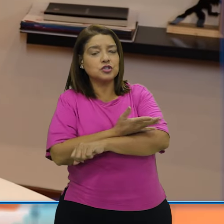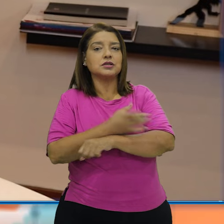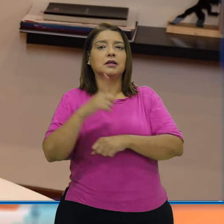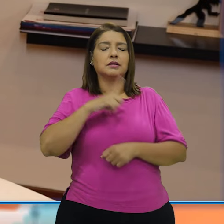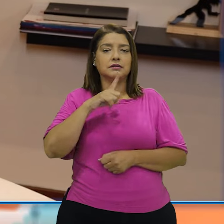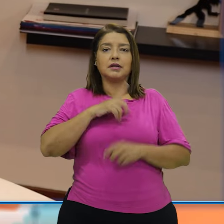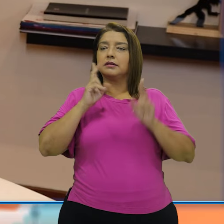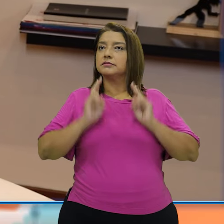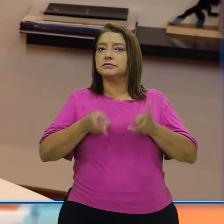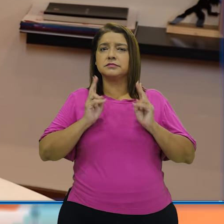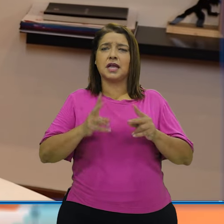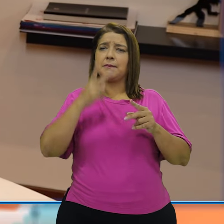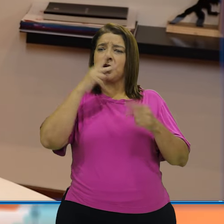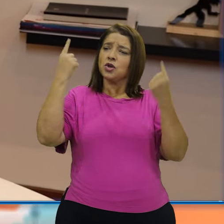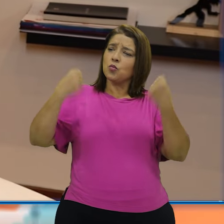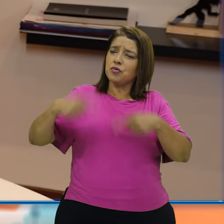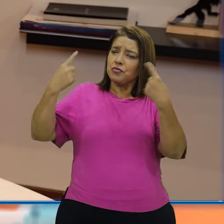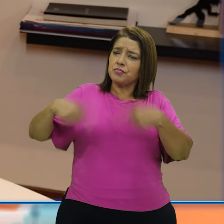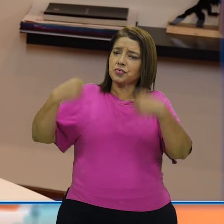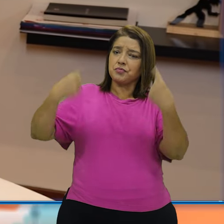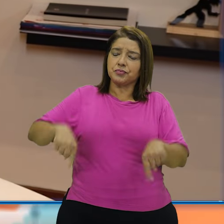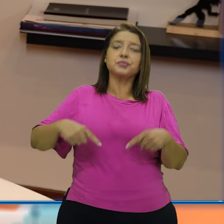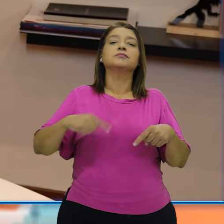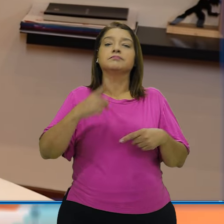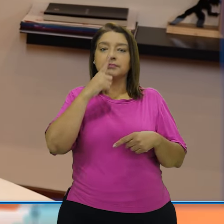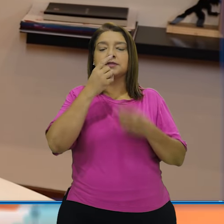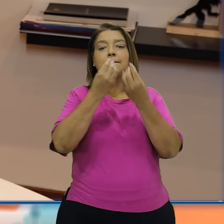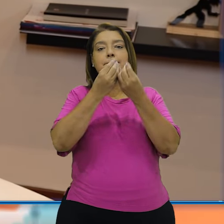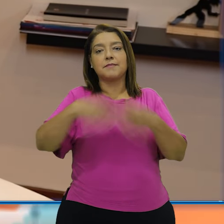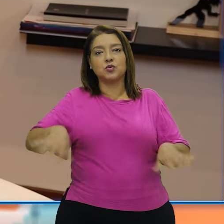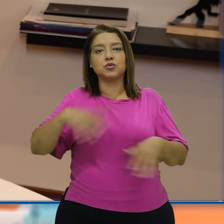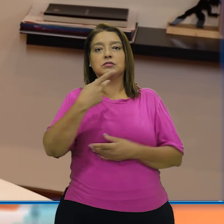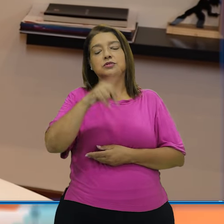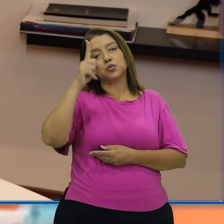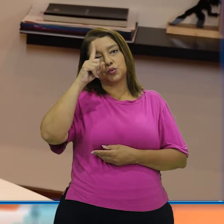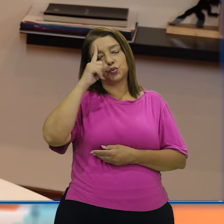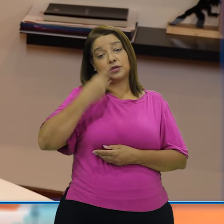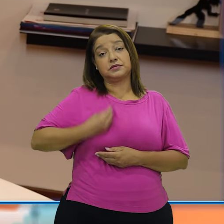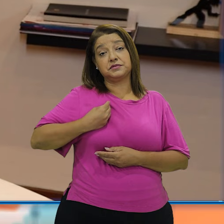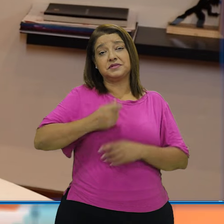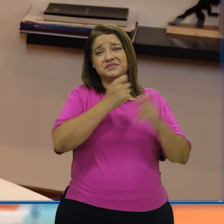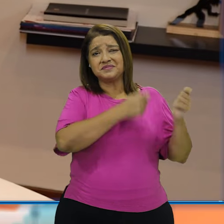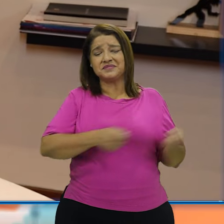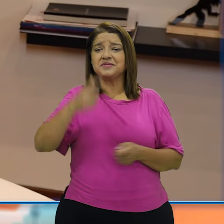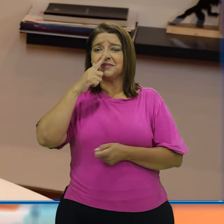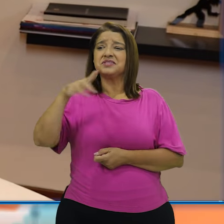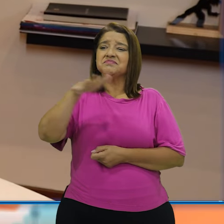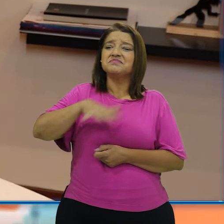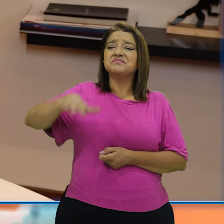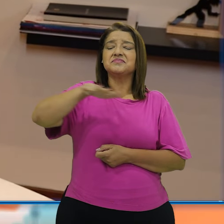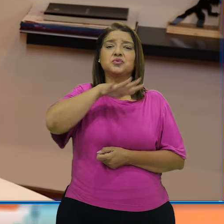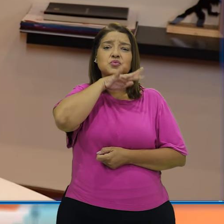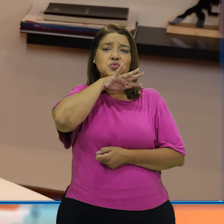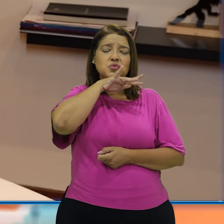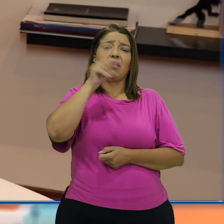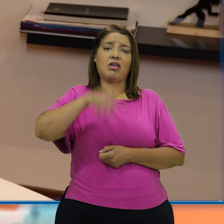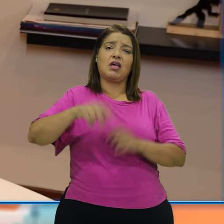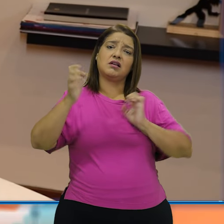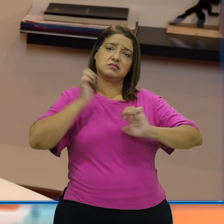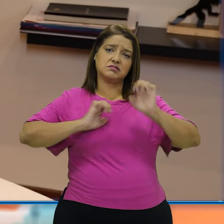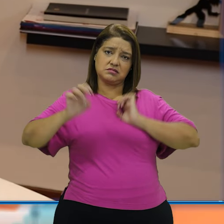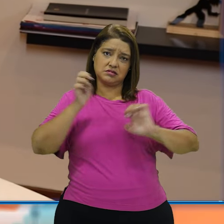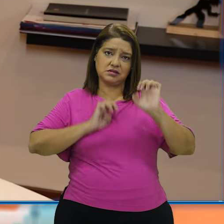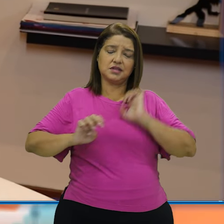cria um ambiente de extrema competitividade acaba prejudicando o cotidiano e tornando o ambiente escolar uma fonte maior